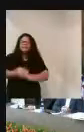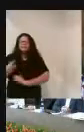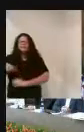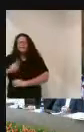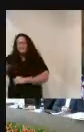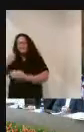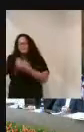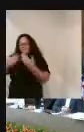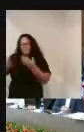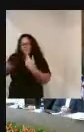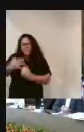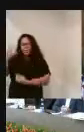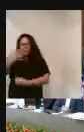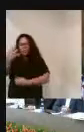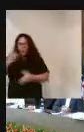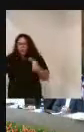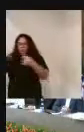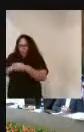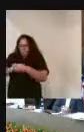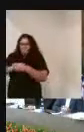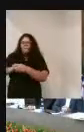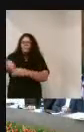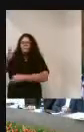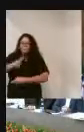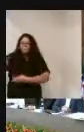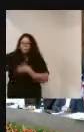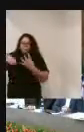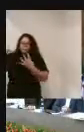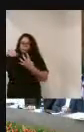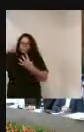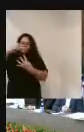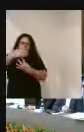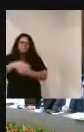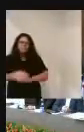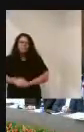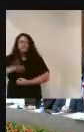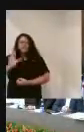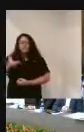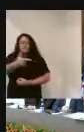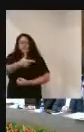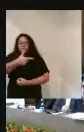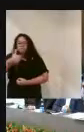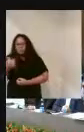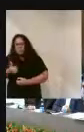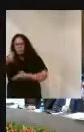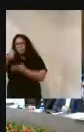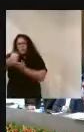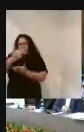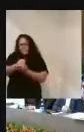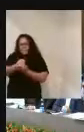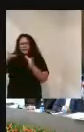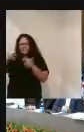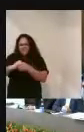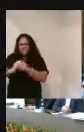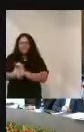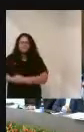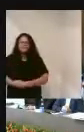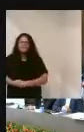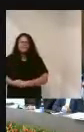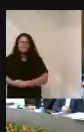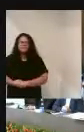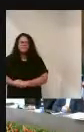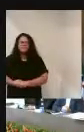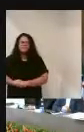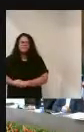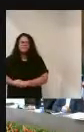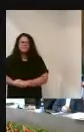coleta seletiva. Hoje a gente tem 21 cooperativas contratadas, de 4 contratos para 41 contratos com o ICLU, entre contrato